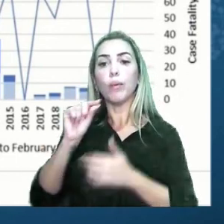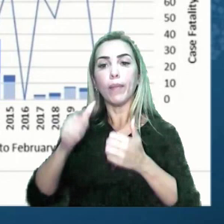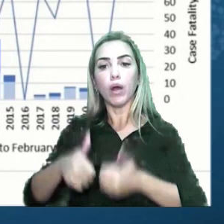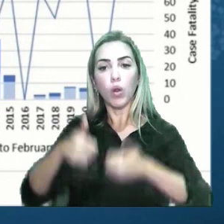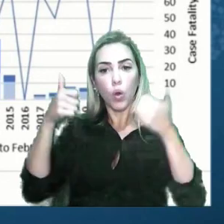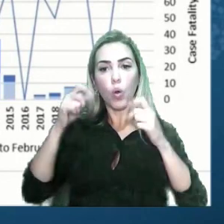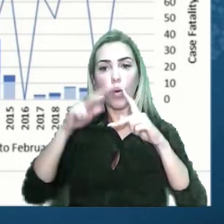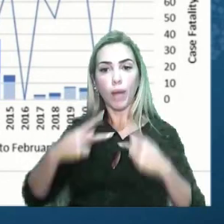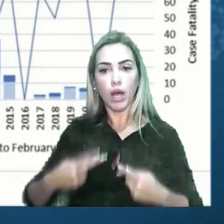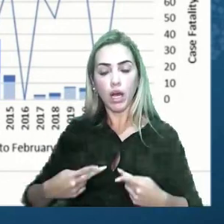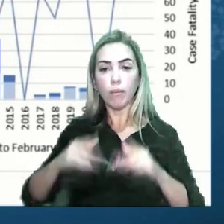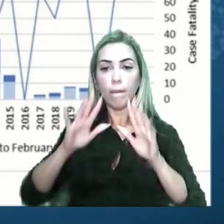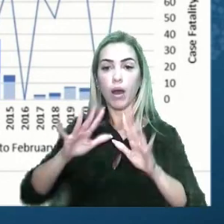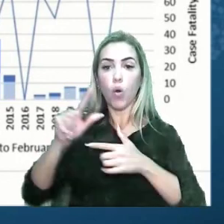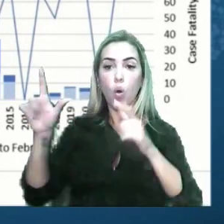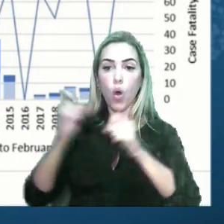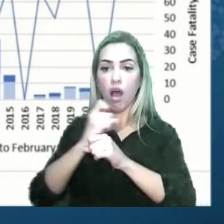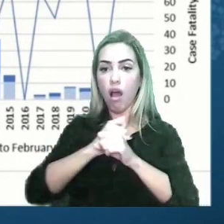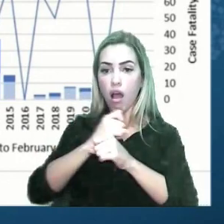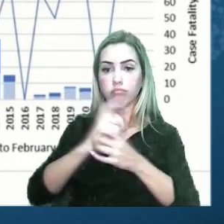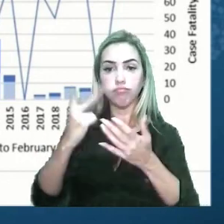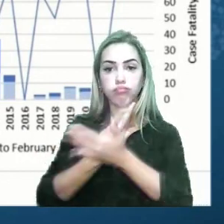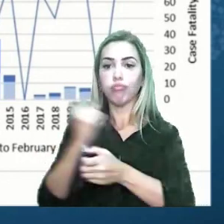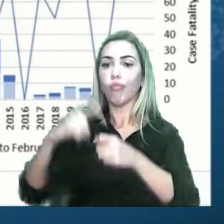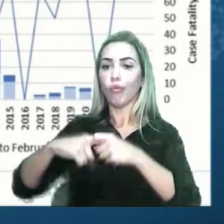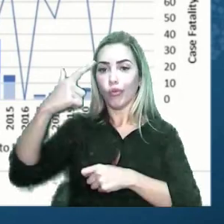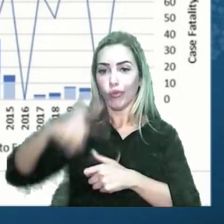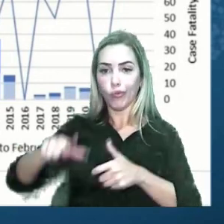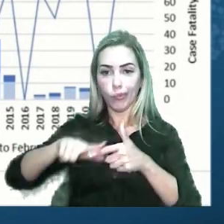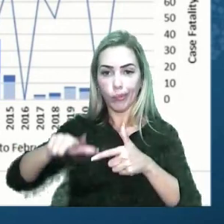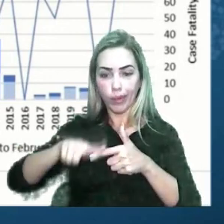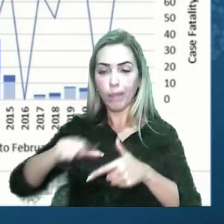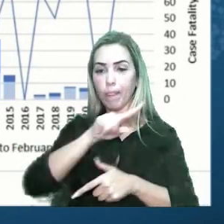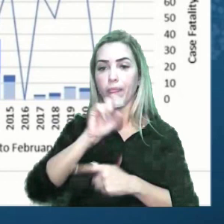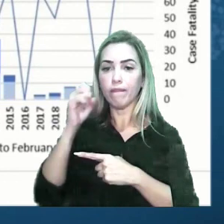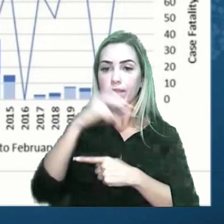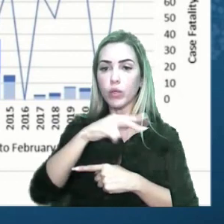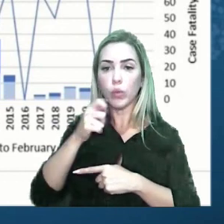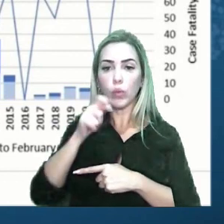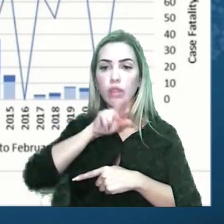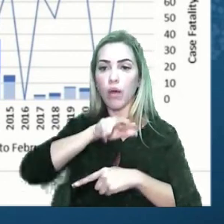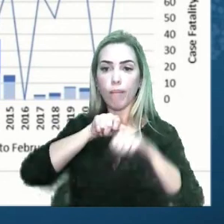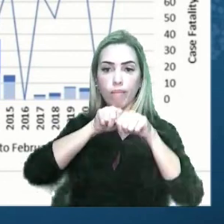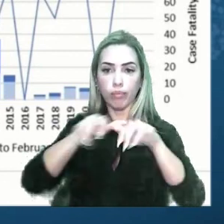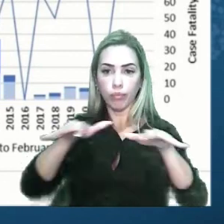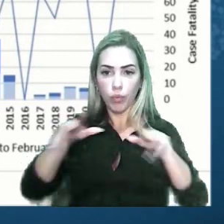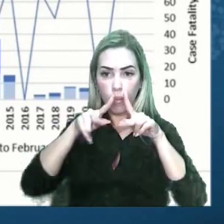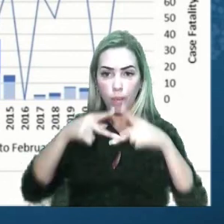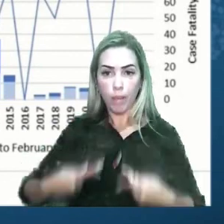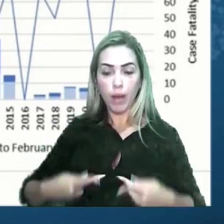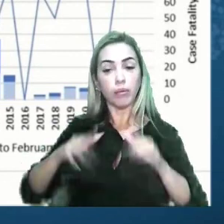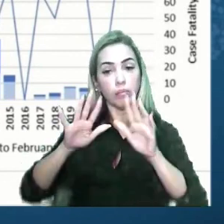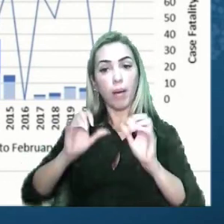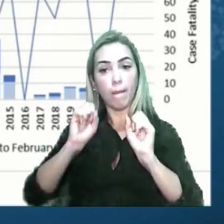em um ano, mas nos outros anos os casos voltaram a acontecer. O vírus não é muito transmissível entre humanos, mas pode